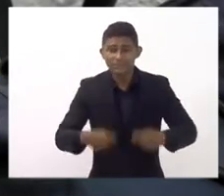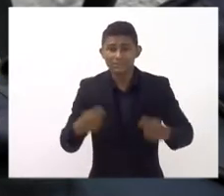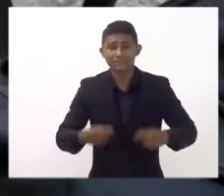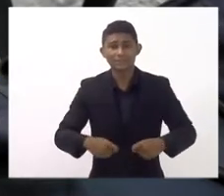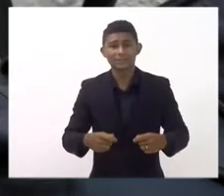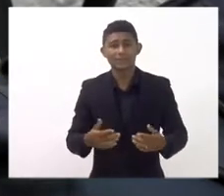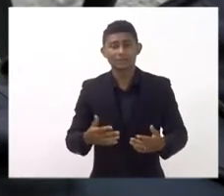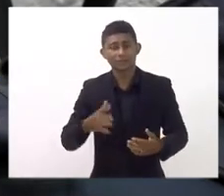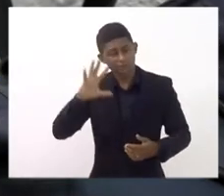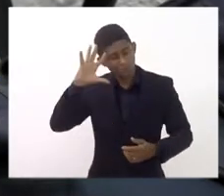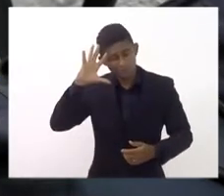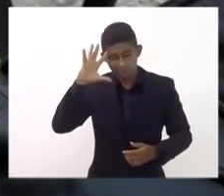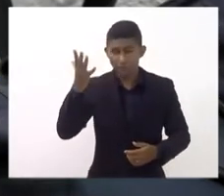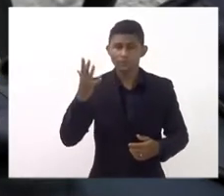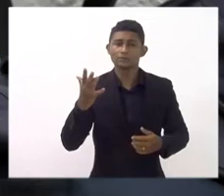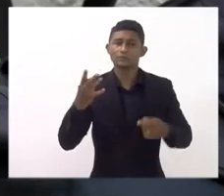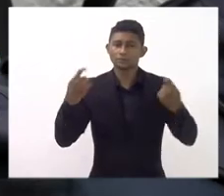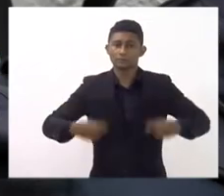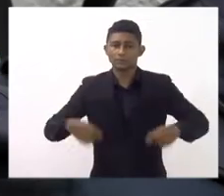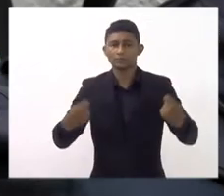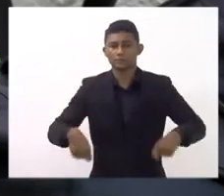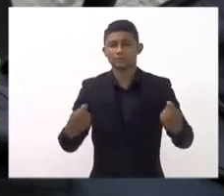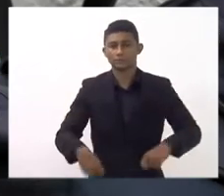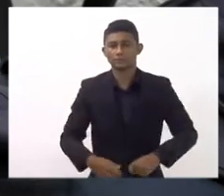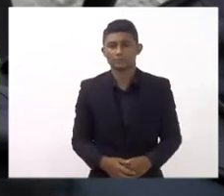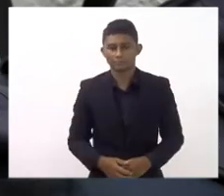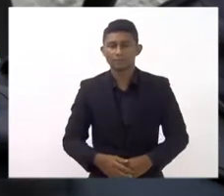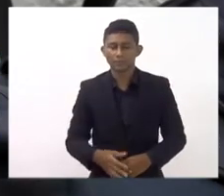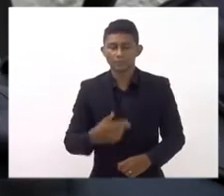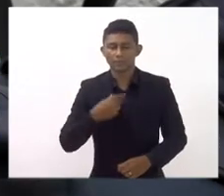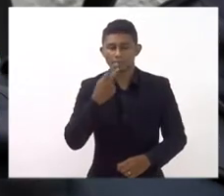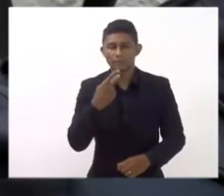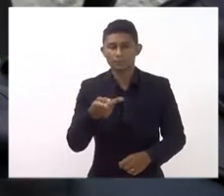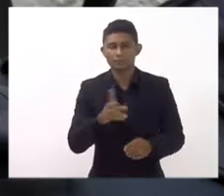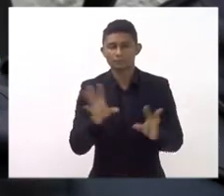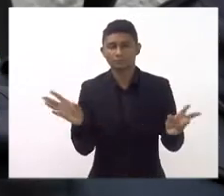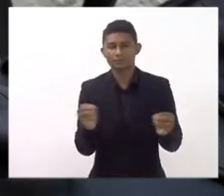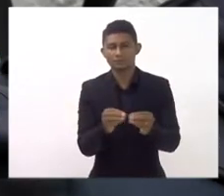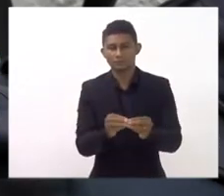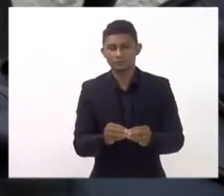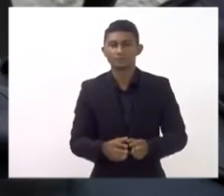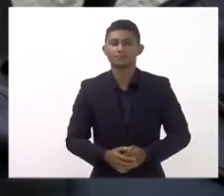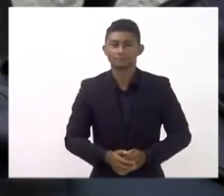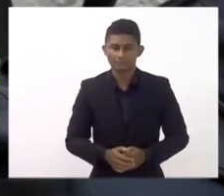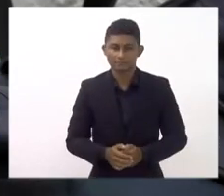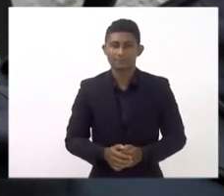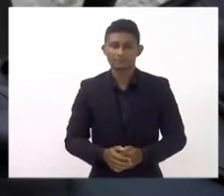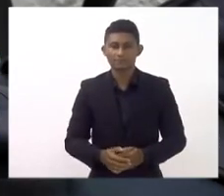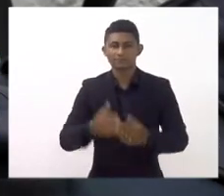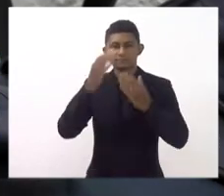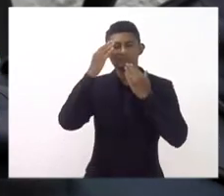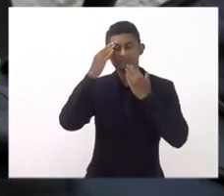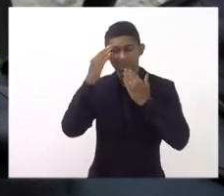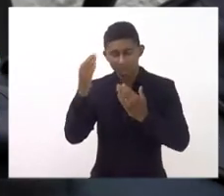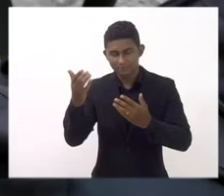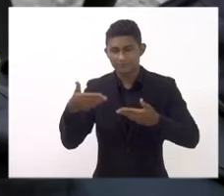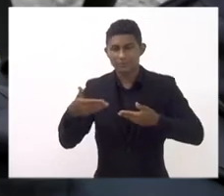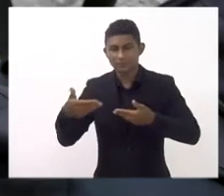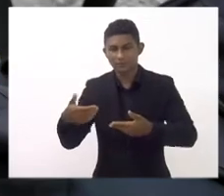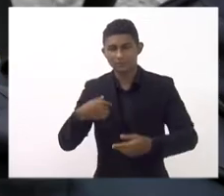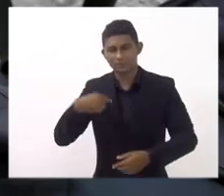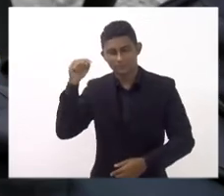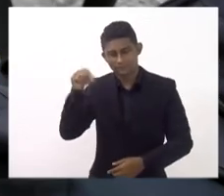e uma solução desse problema. Era isso que eu queria falar nessa fala inicial. Queria muito agradecer a oportunidade